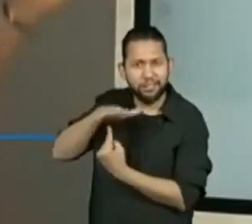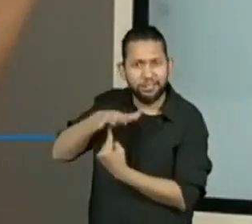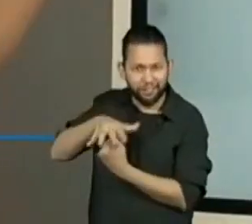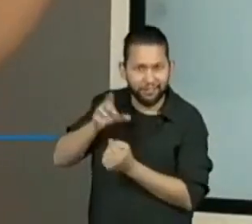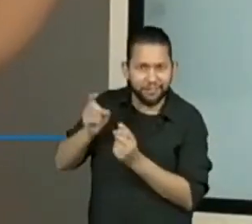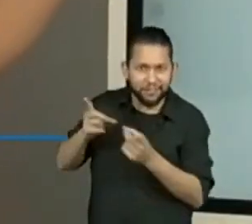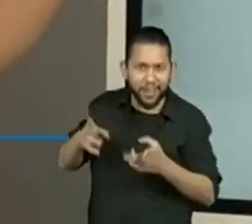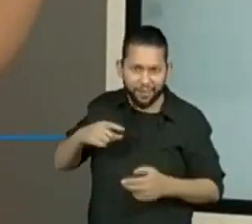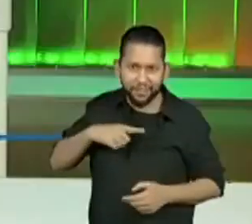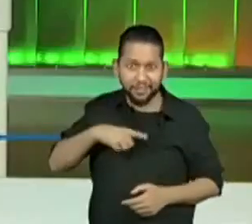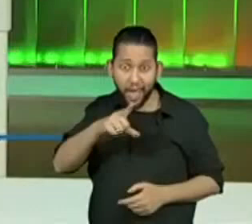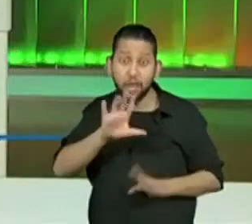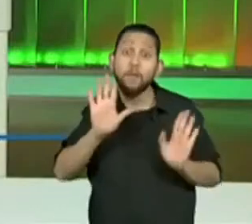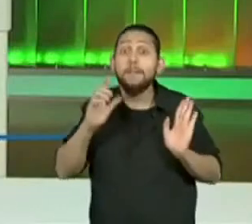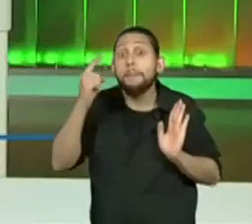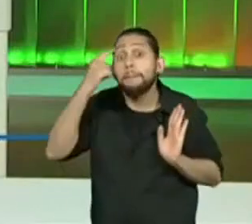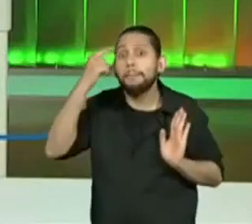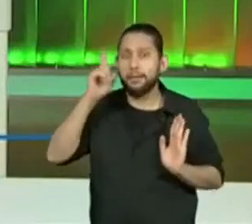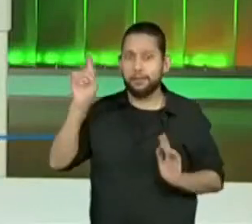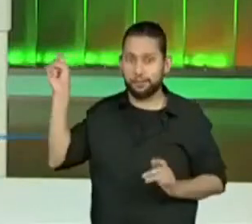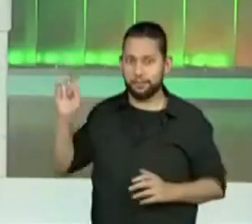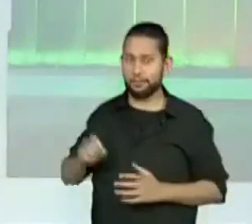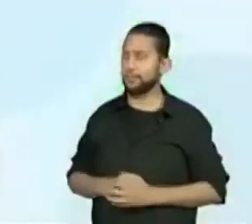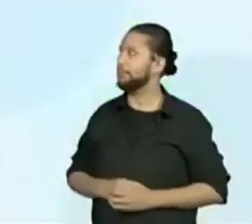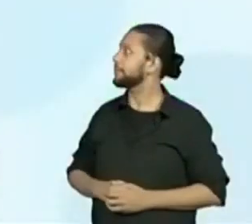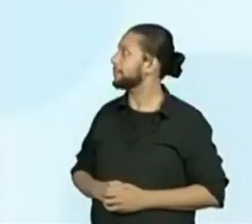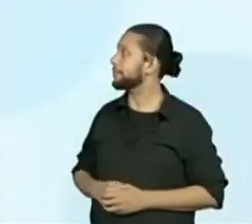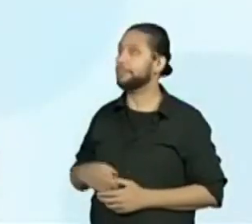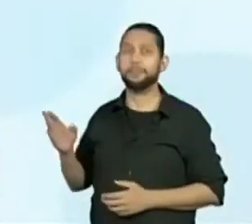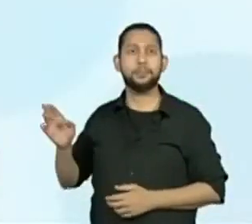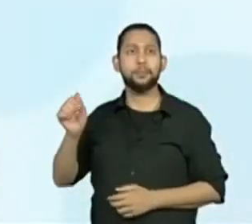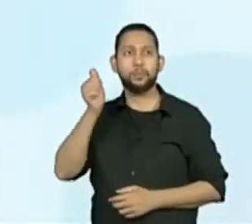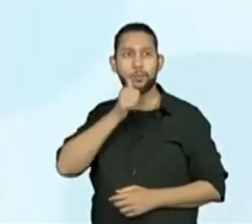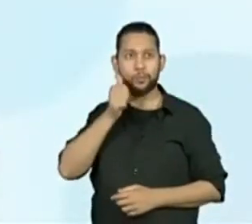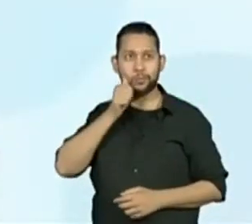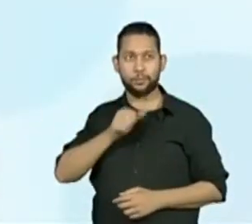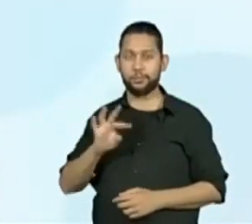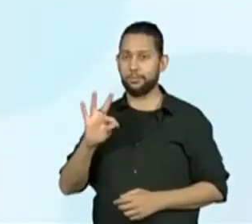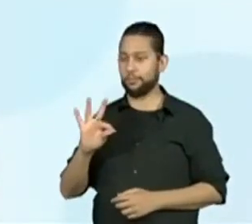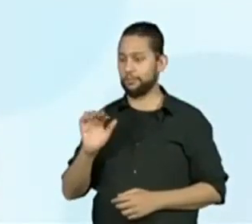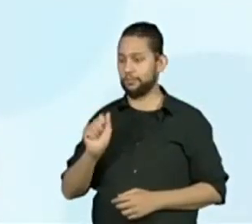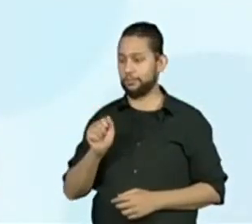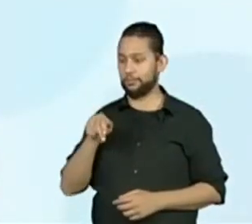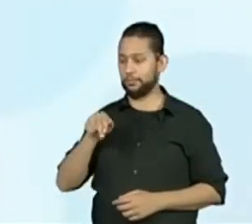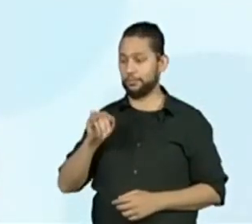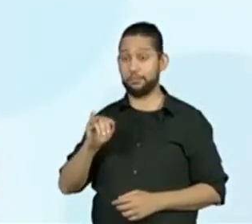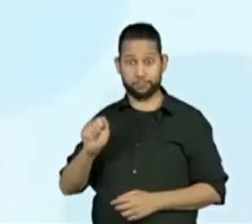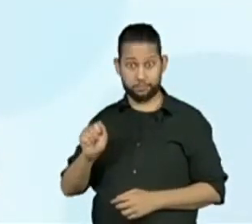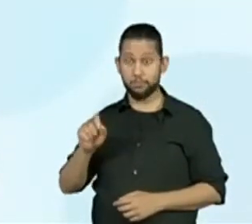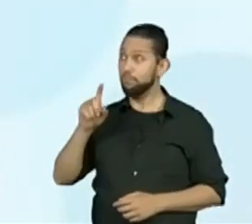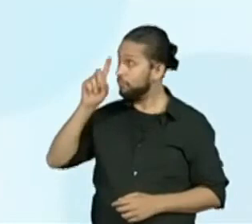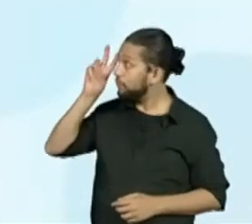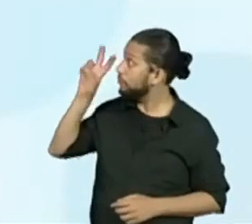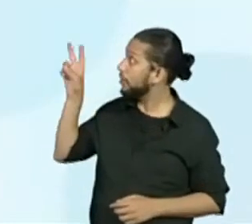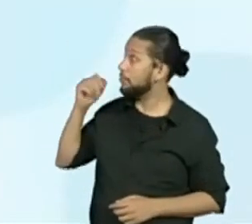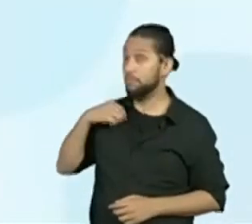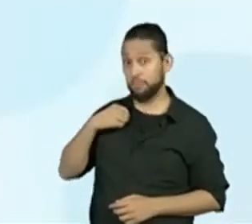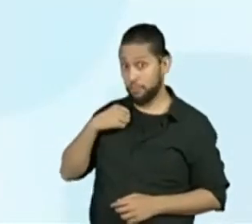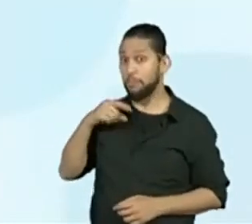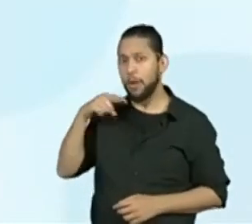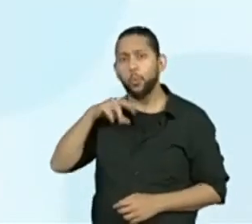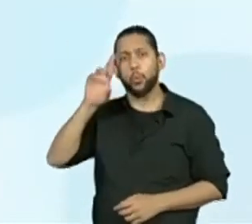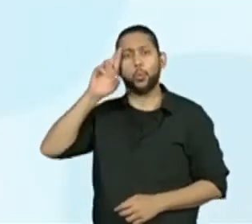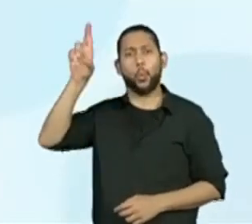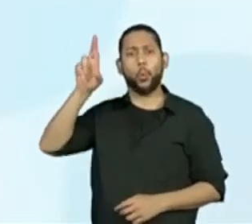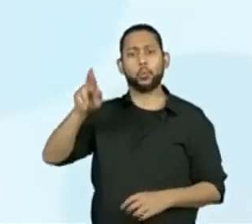dessa Quitanda e olha lá a Tânia ela é dona de uma Quitanda que vende